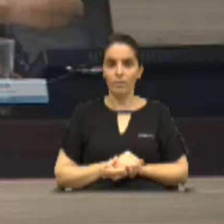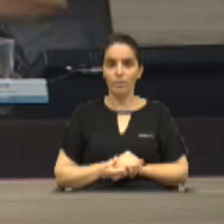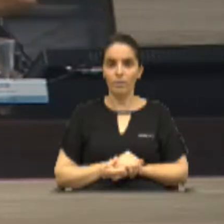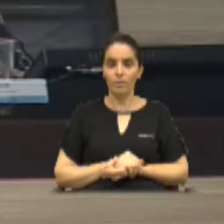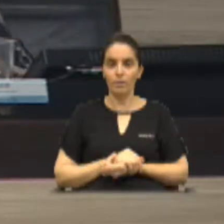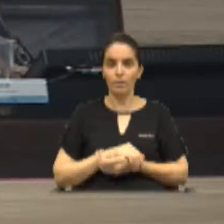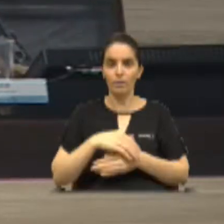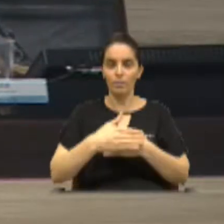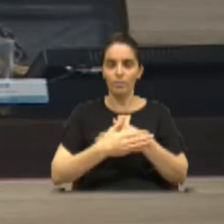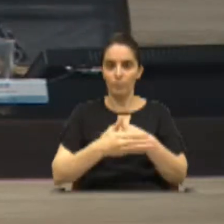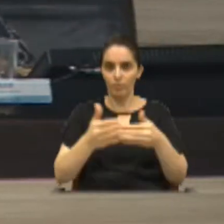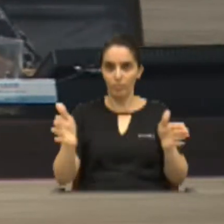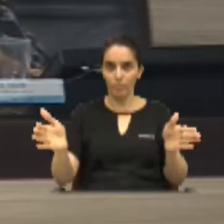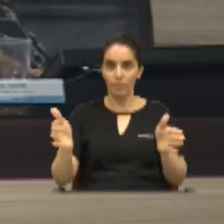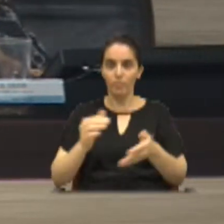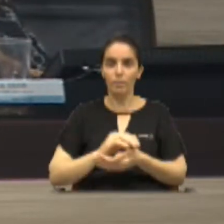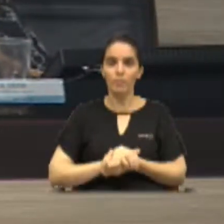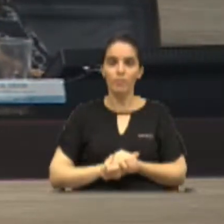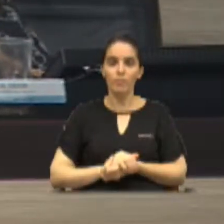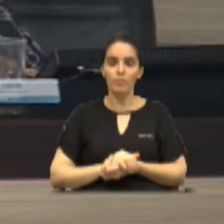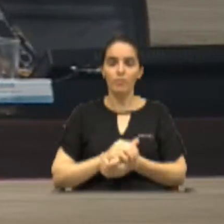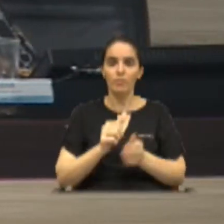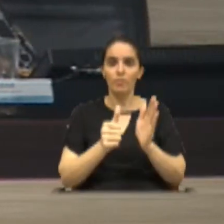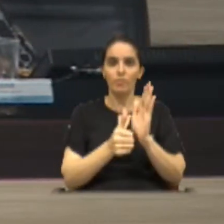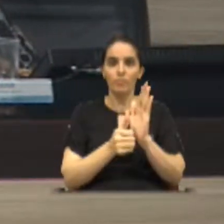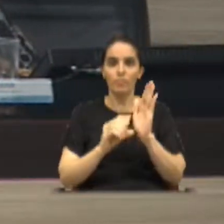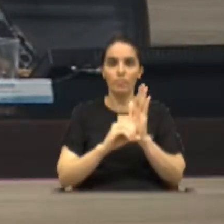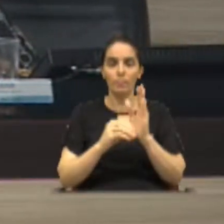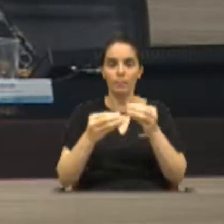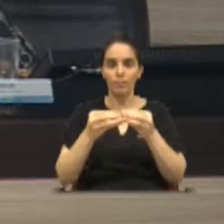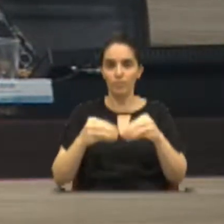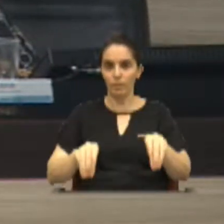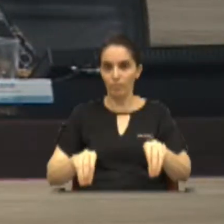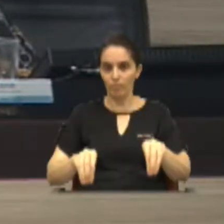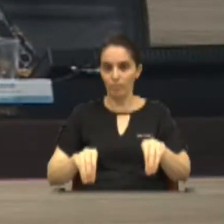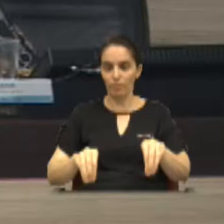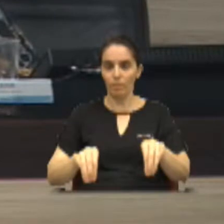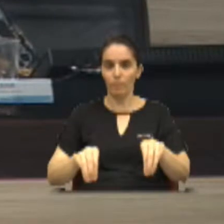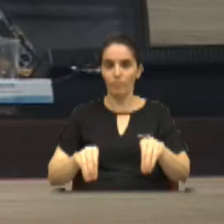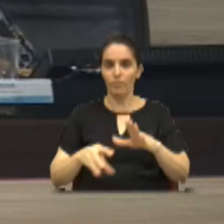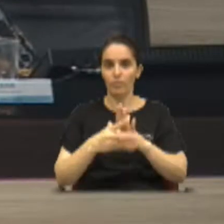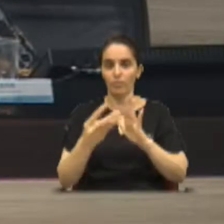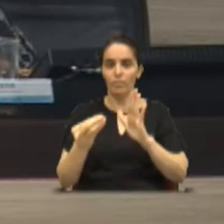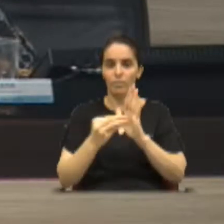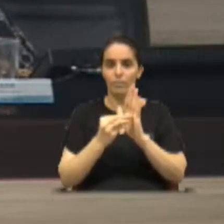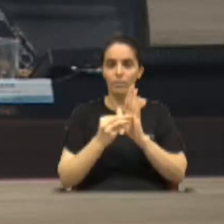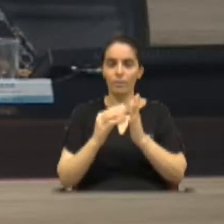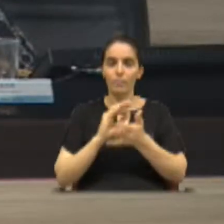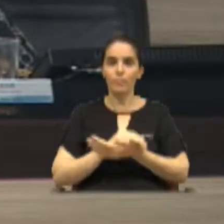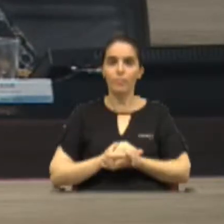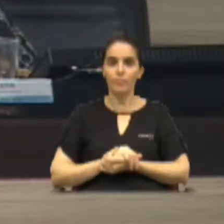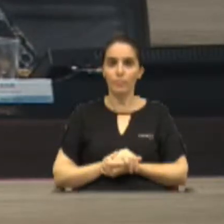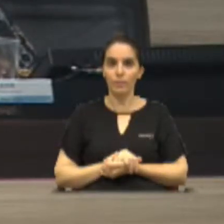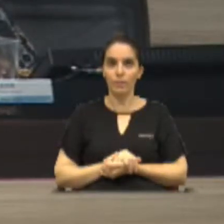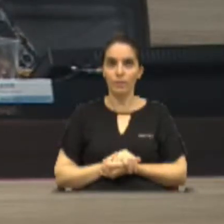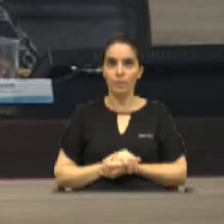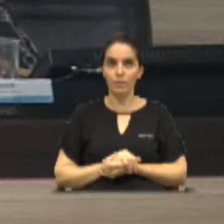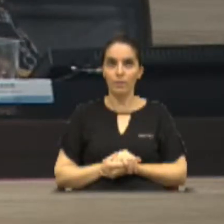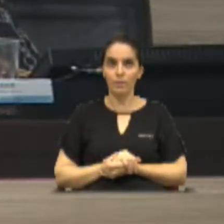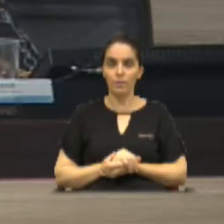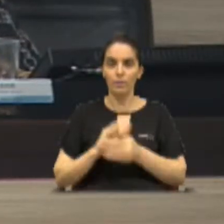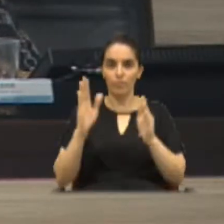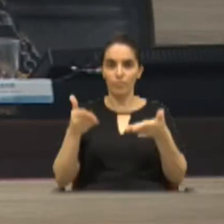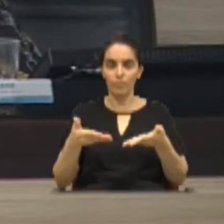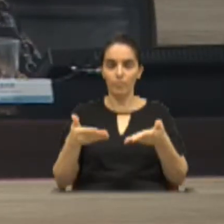A sessão está reaberta. O item 10 foi prejudicado pela apresentação de emendas.